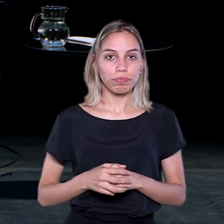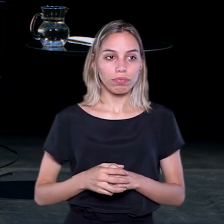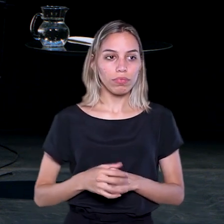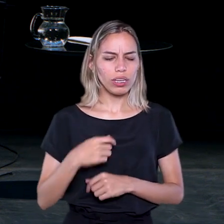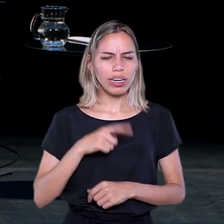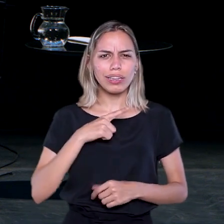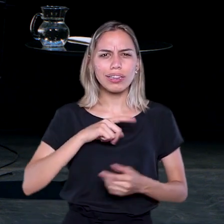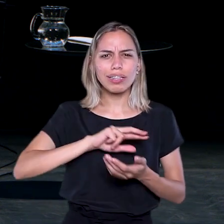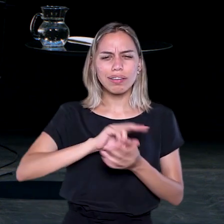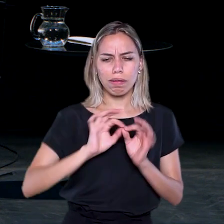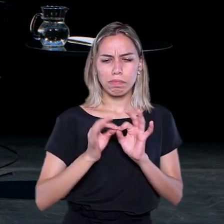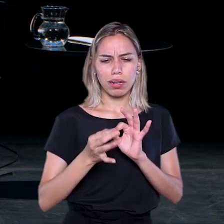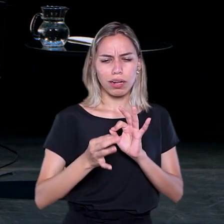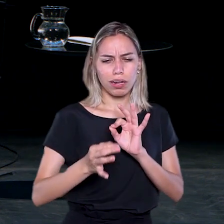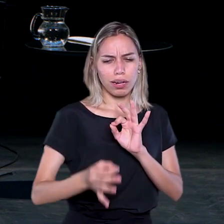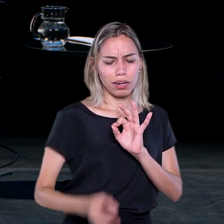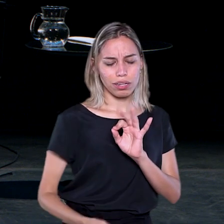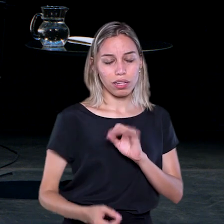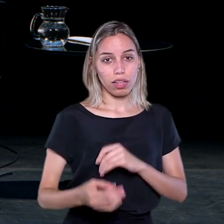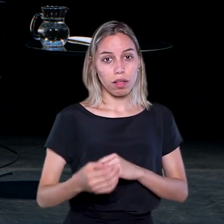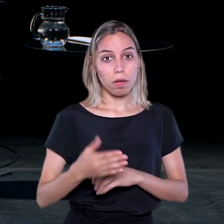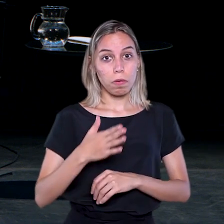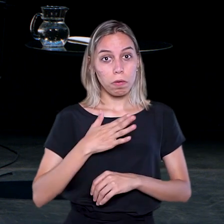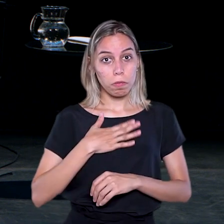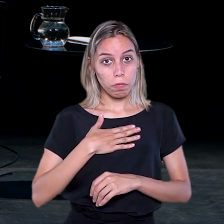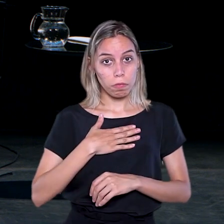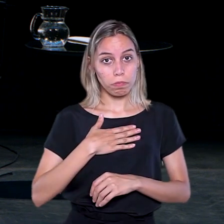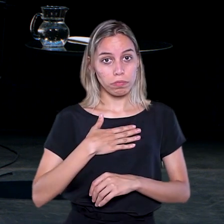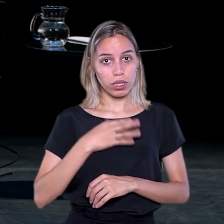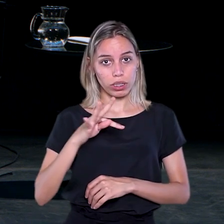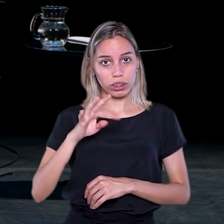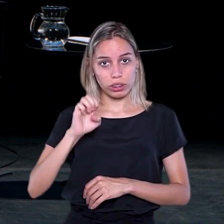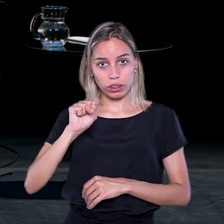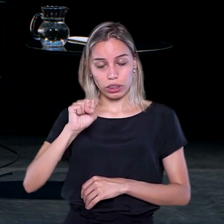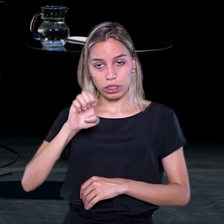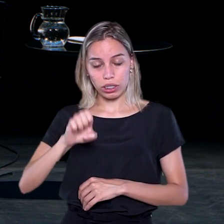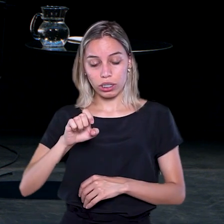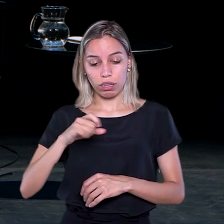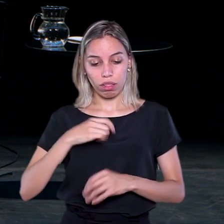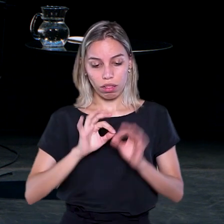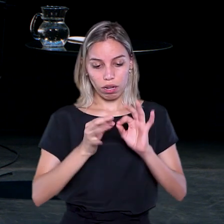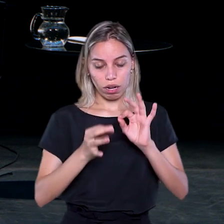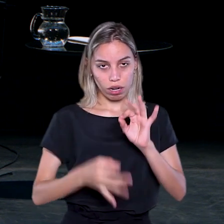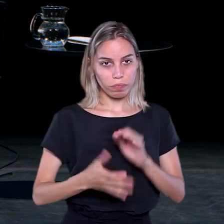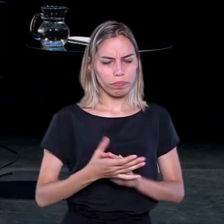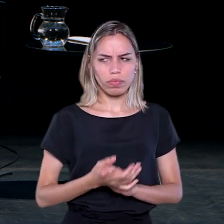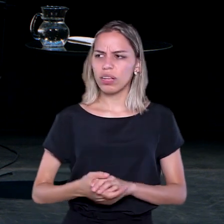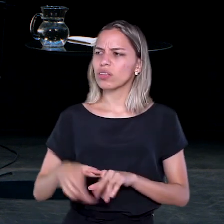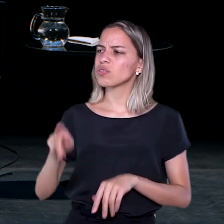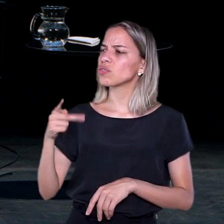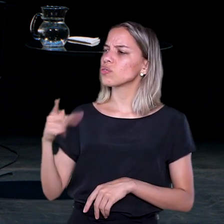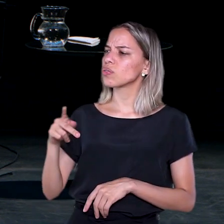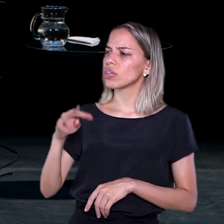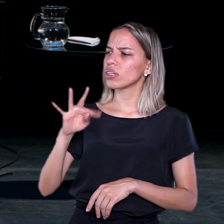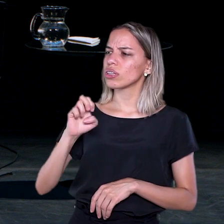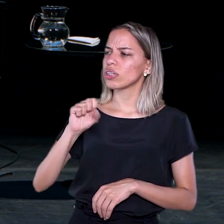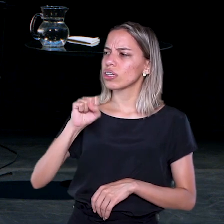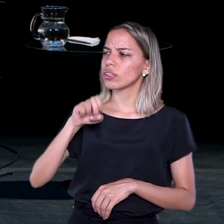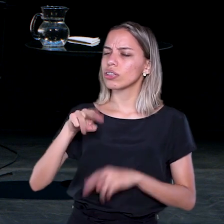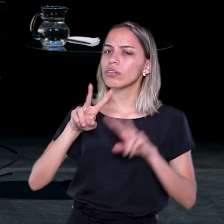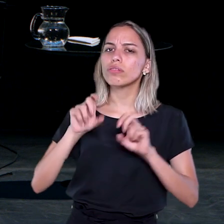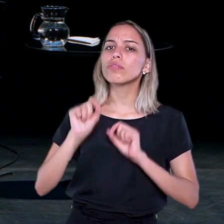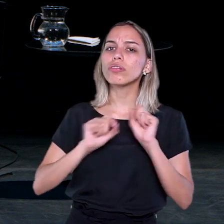pesquisa sobre esse assunto, inclusive na minha tese de doutoramento, mas eu disse, não, eu prefiro que seja pela feminismo. A tese foi sobre o quê? Desculpe te